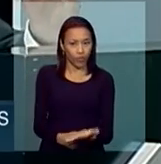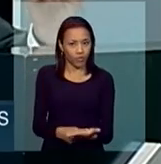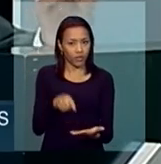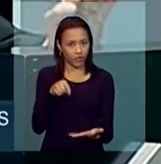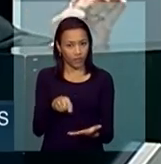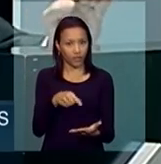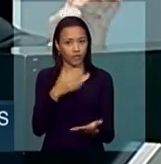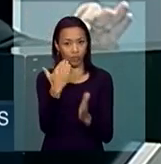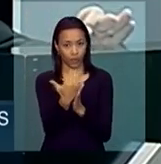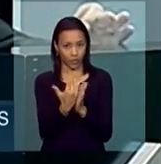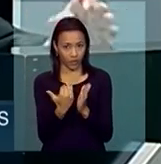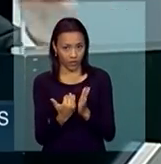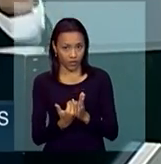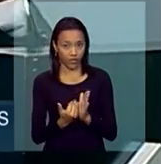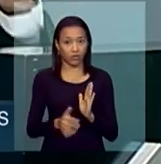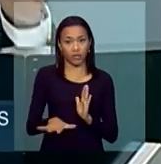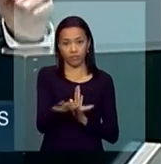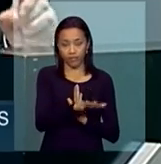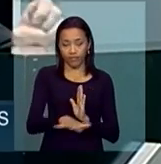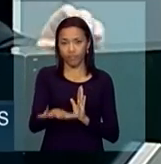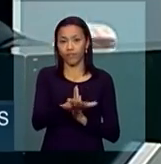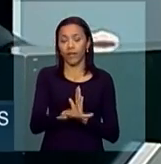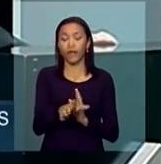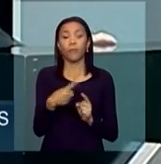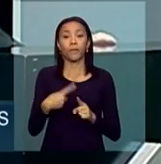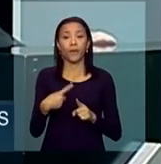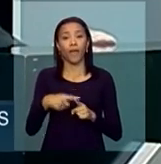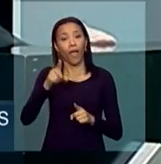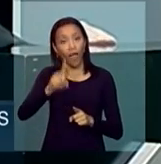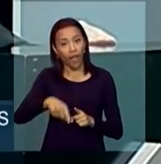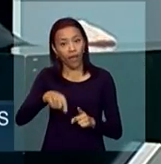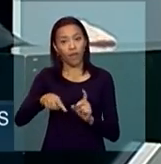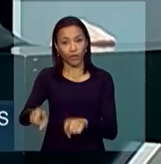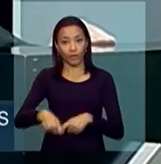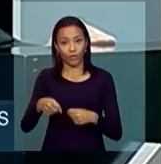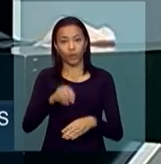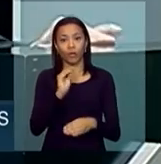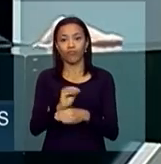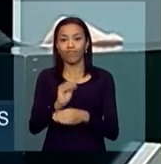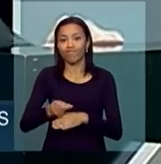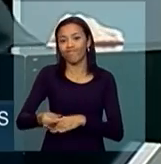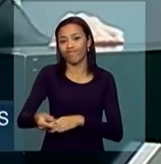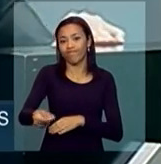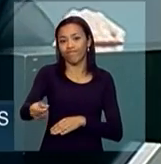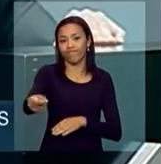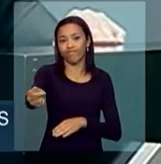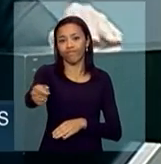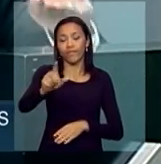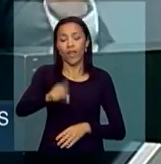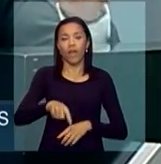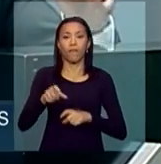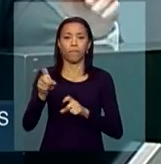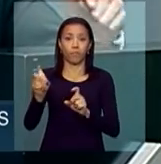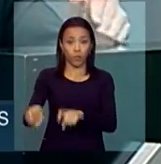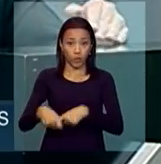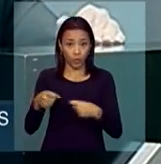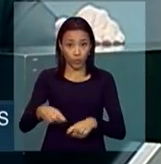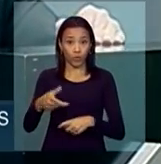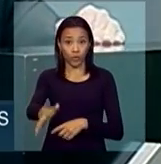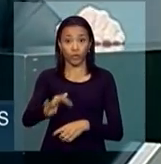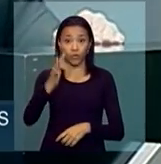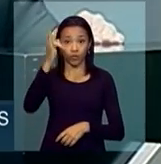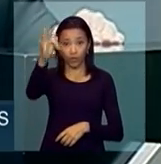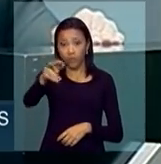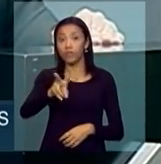integração lavoura-pecuária-floresta, meu caro Robson, porque essa sim é a agricultura sustentável, essa sim é a agricultura do futuro, que vai